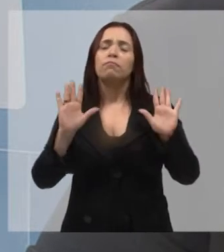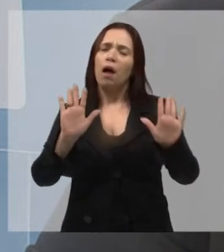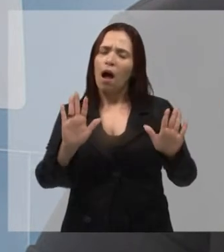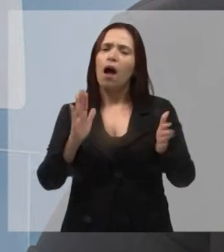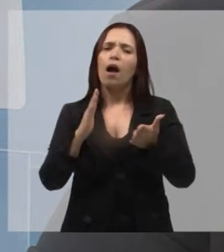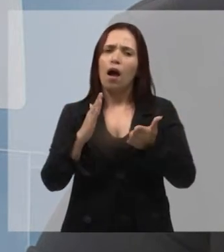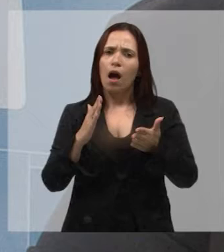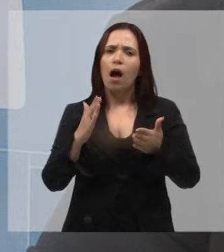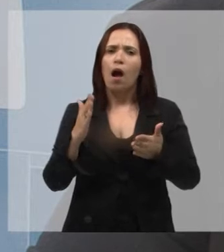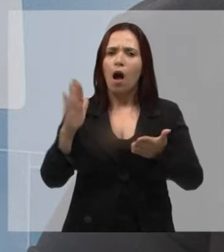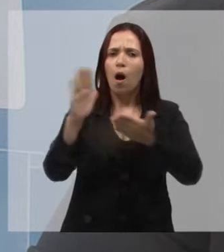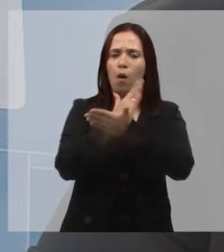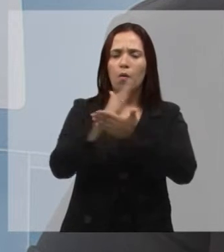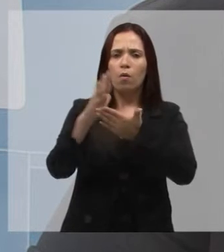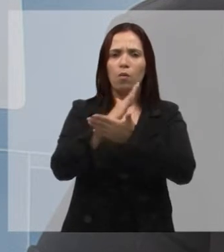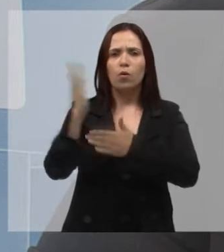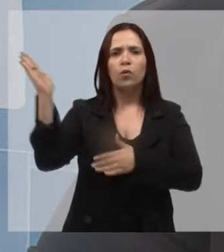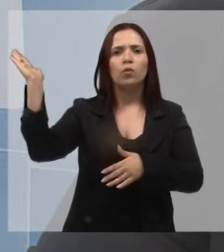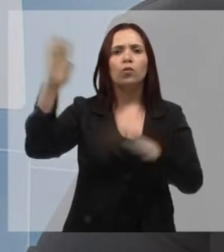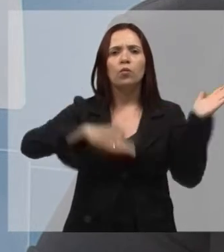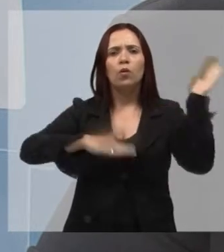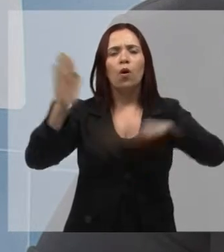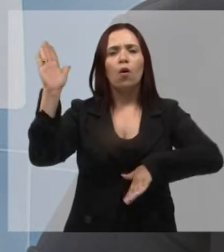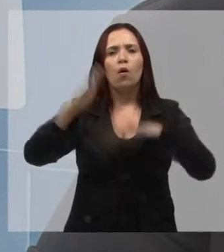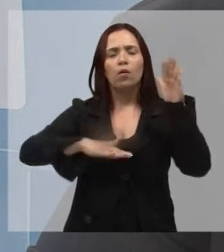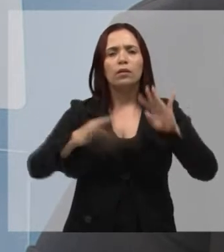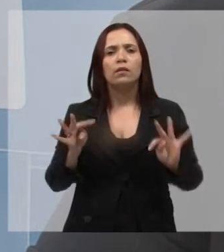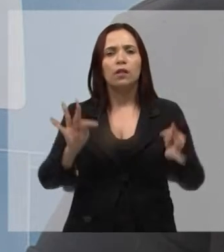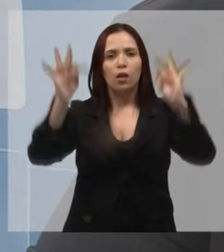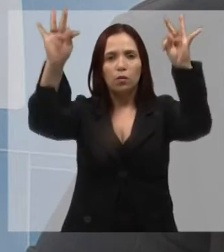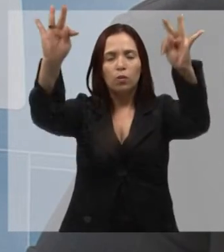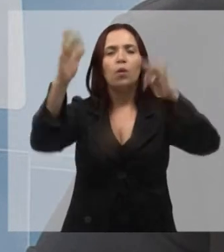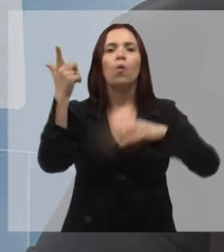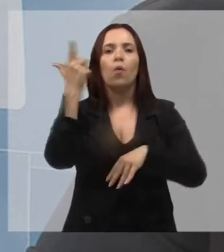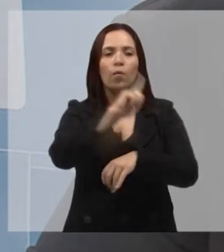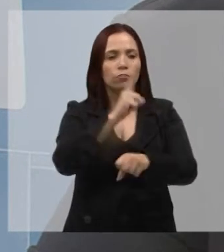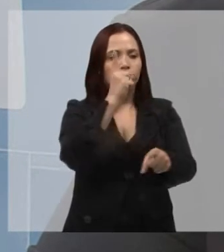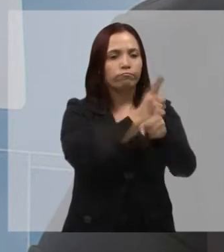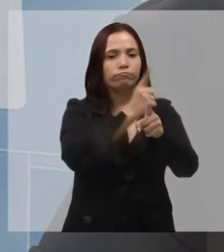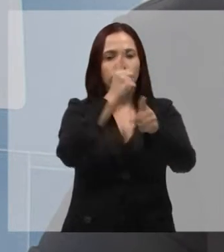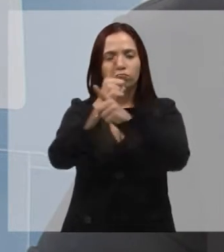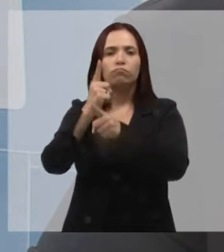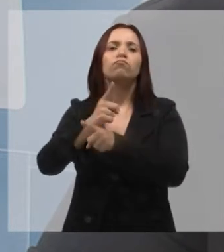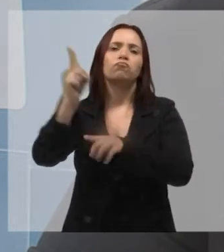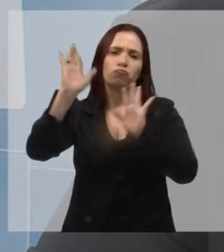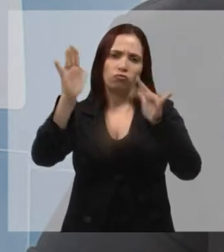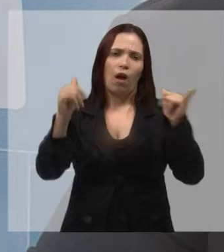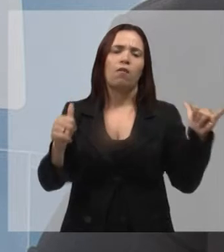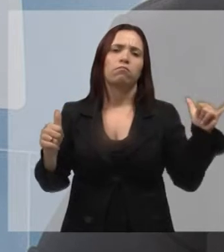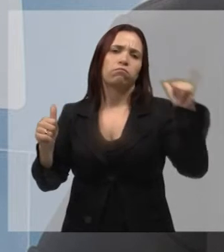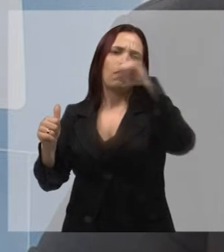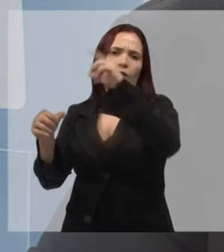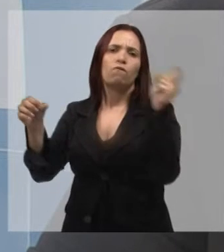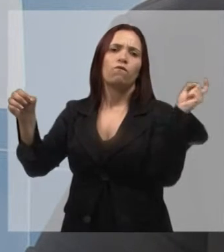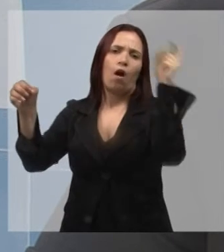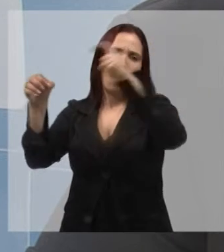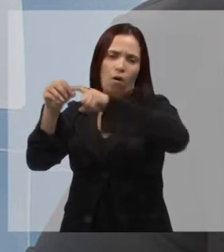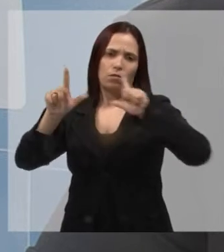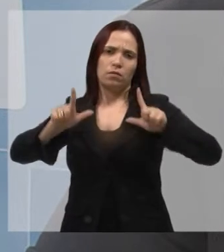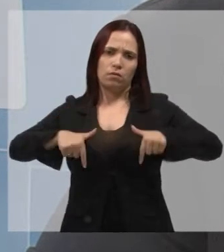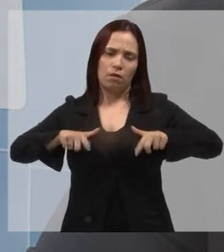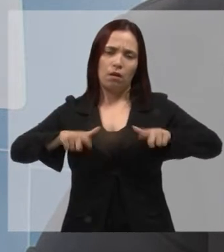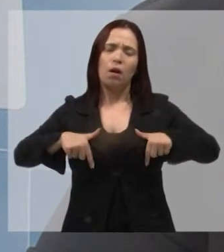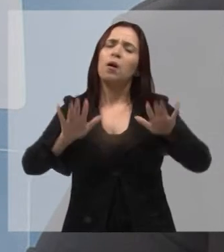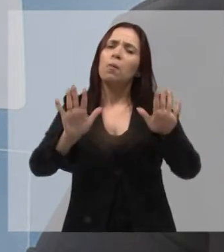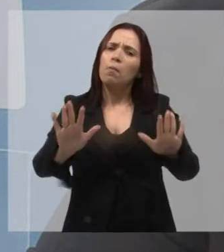certo. Alguns aparelhos que trouxeram toneladas de aparelho para cá, ajudaram a encontrar, já foram embora, mas